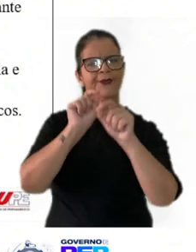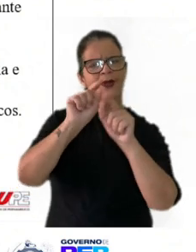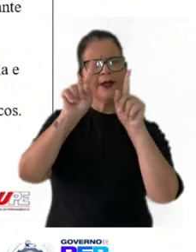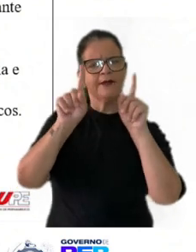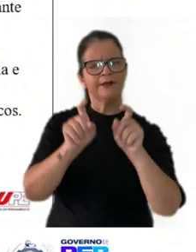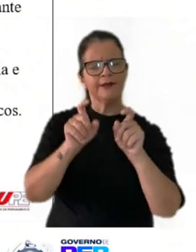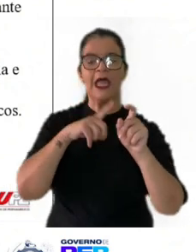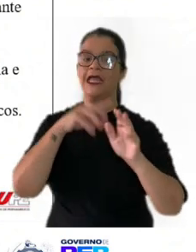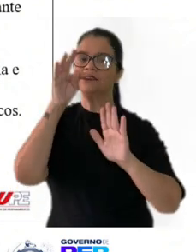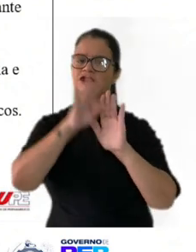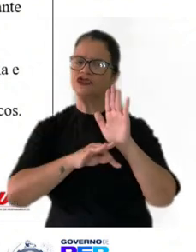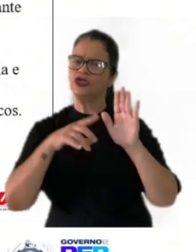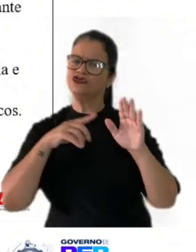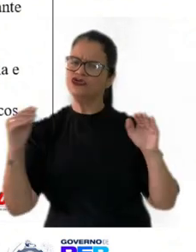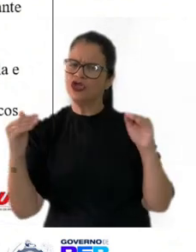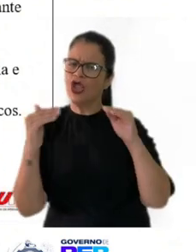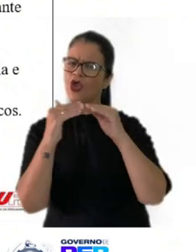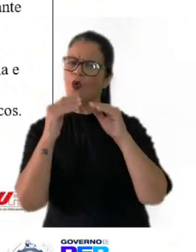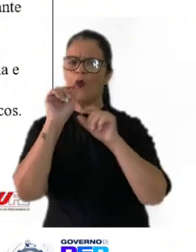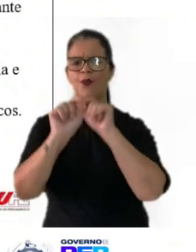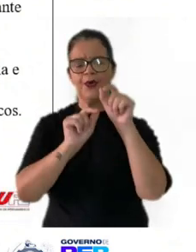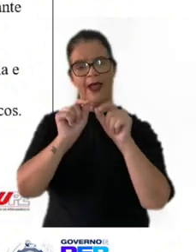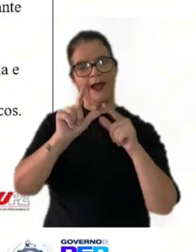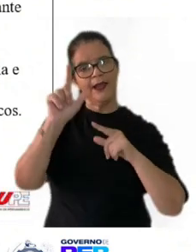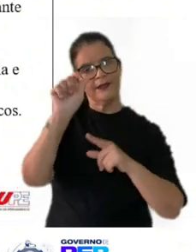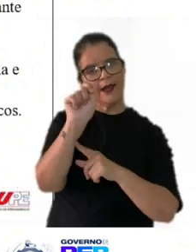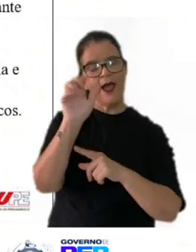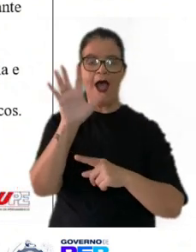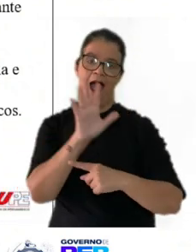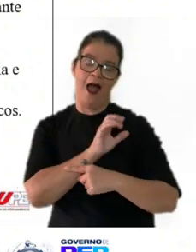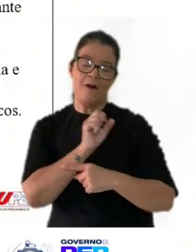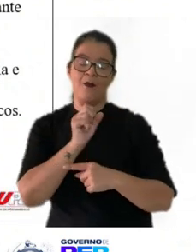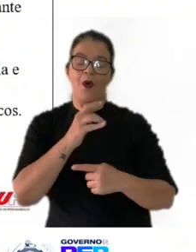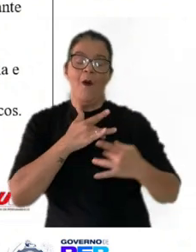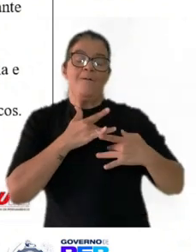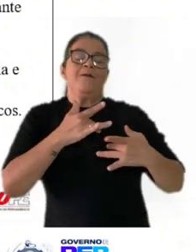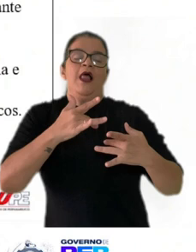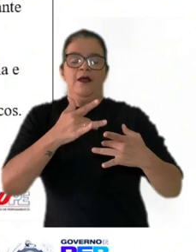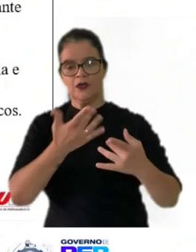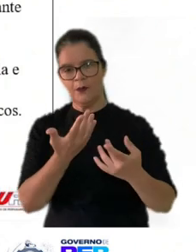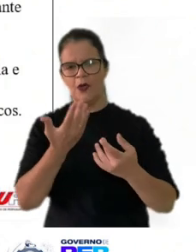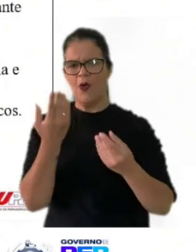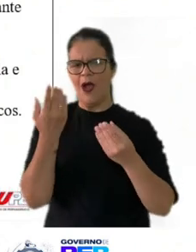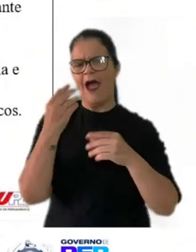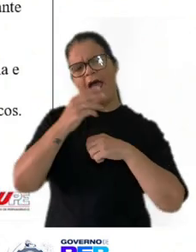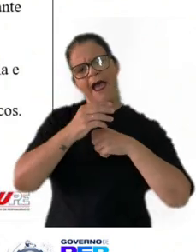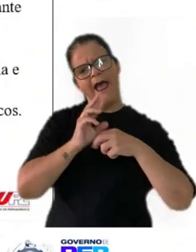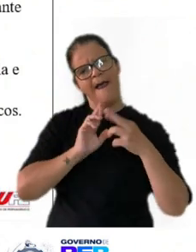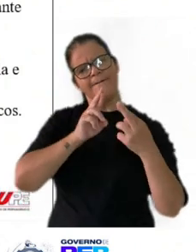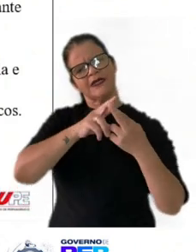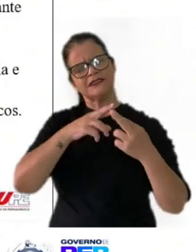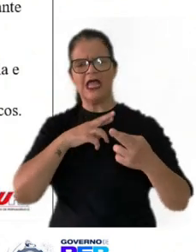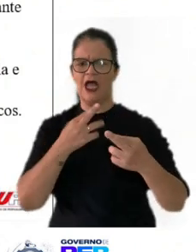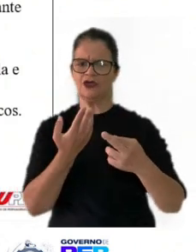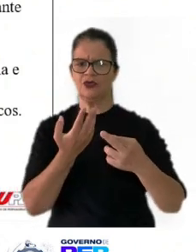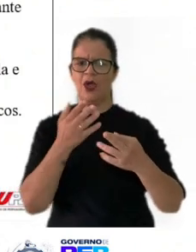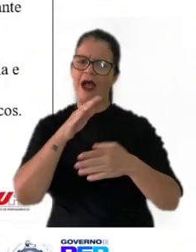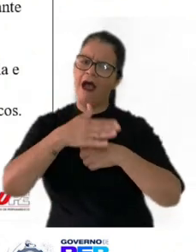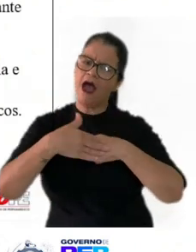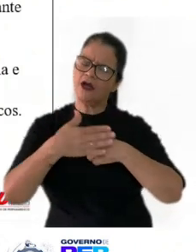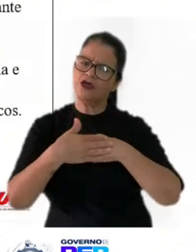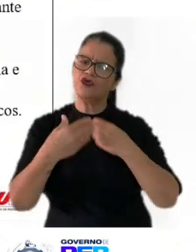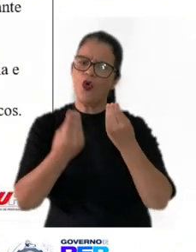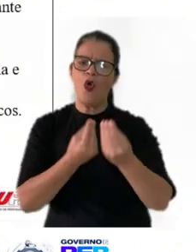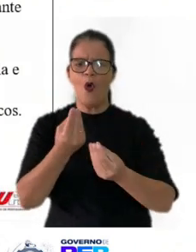em comum letra A a questão do amor platônico representado na forma carinhosa como o eu lírico se refere a sua amada vamos ver